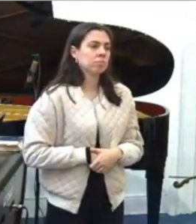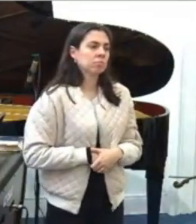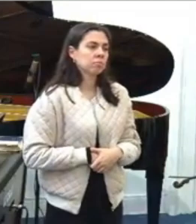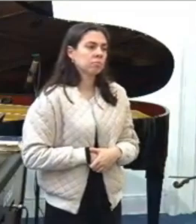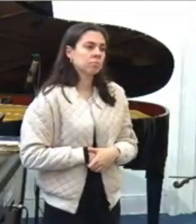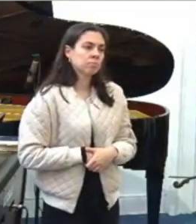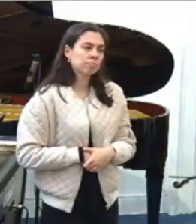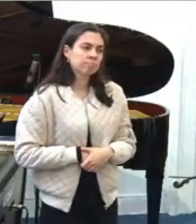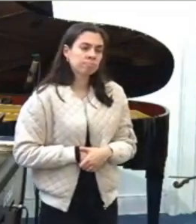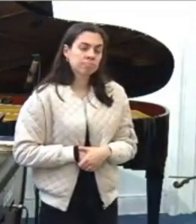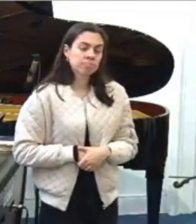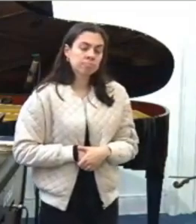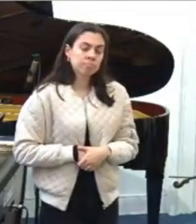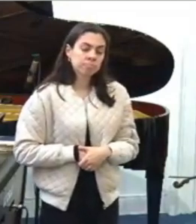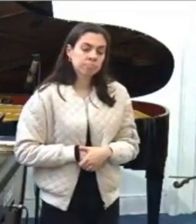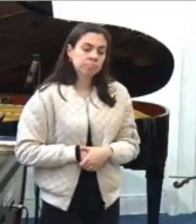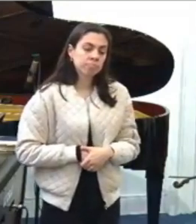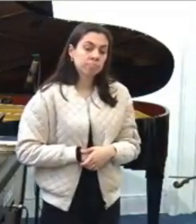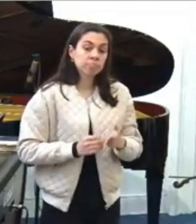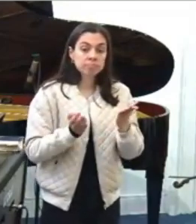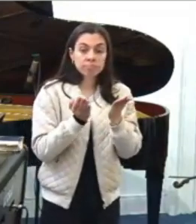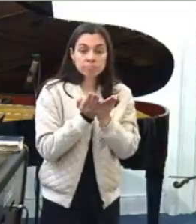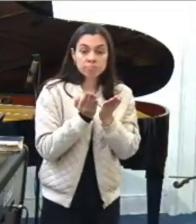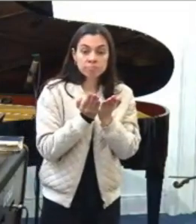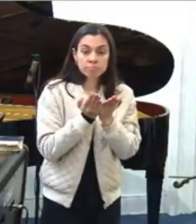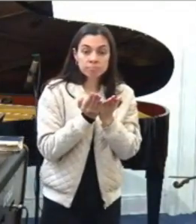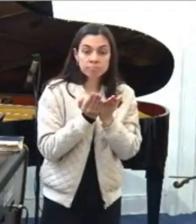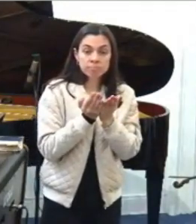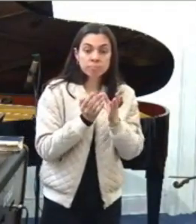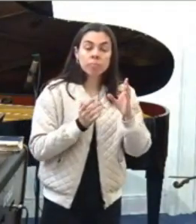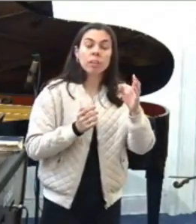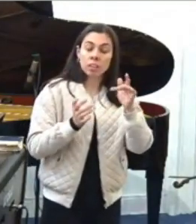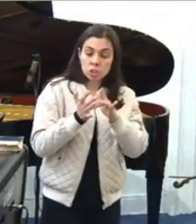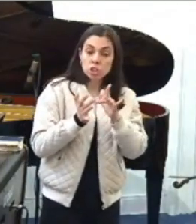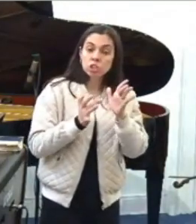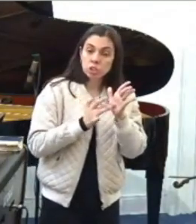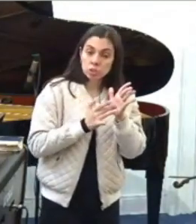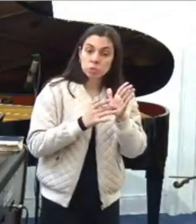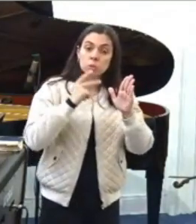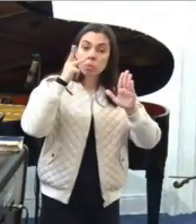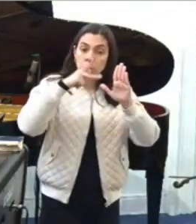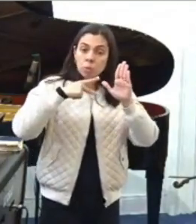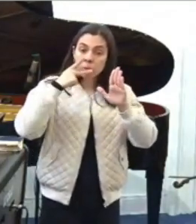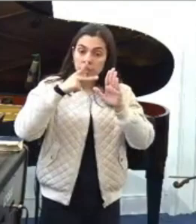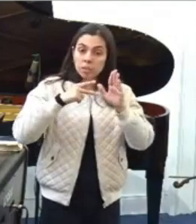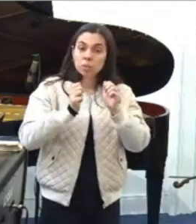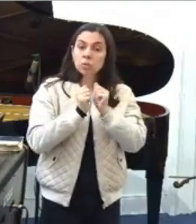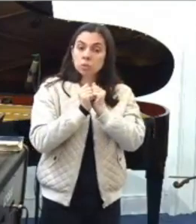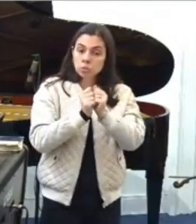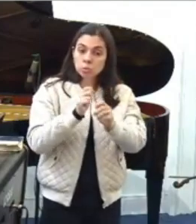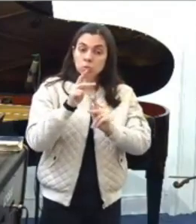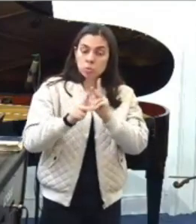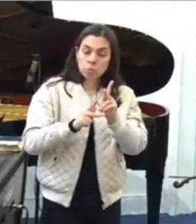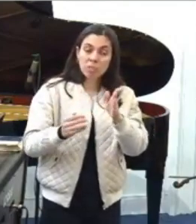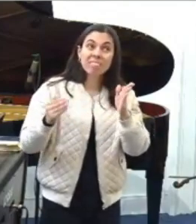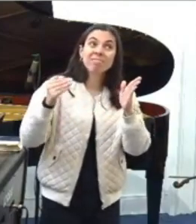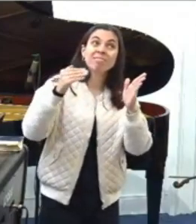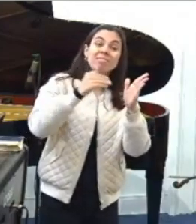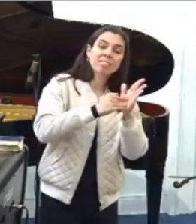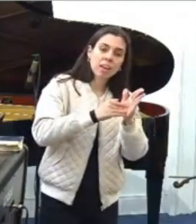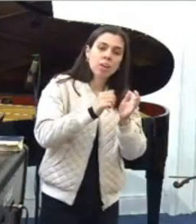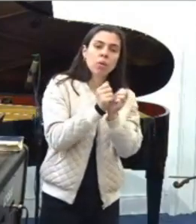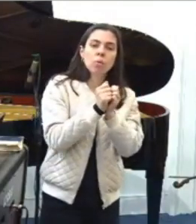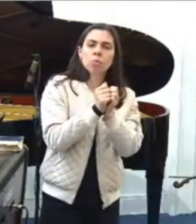mundo. Porque Cristo Jesus prometeu ao seu povo que estaria com o seu povo até a consumação dos séculos. E a nossa consciência de